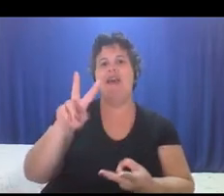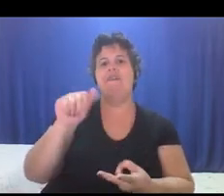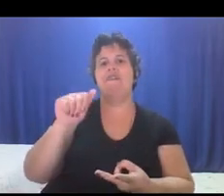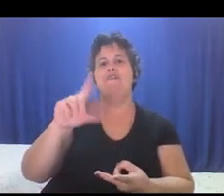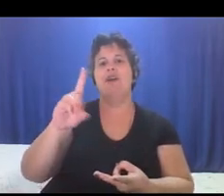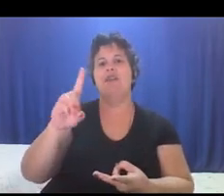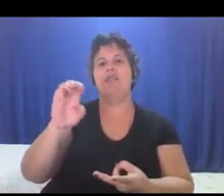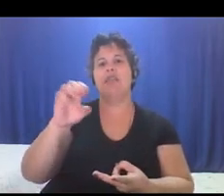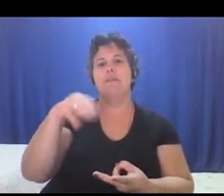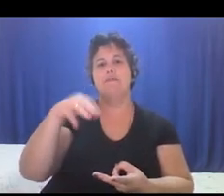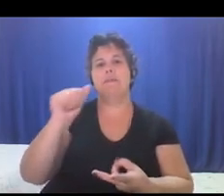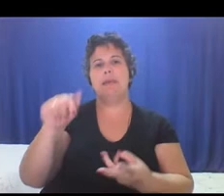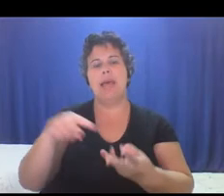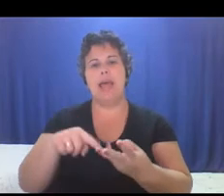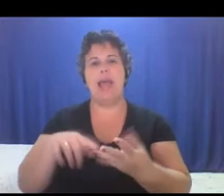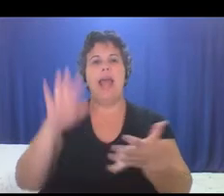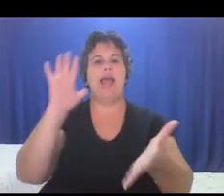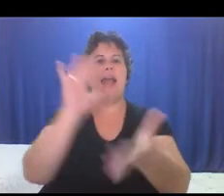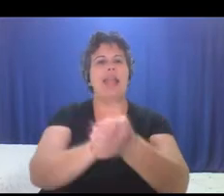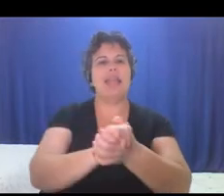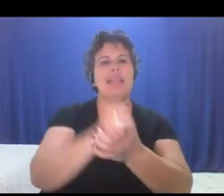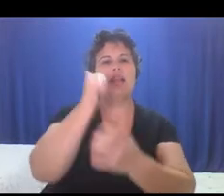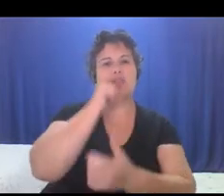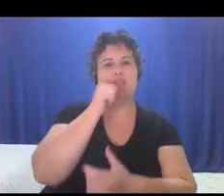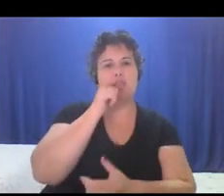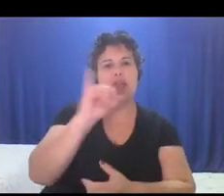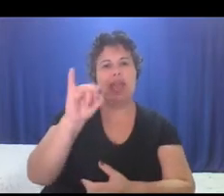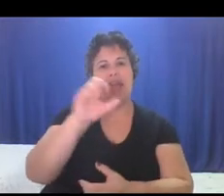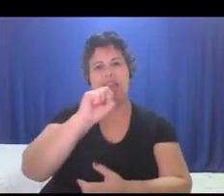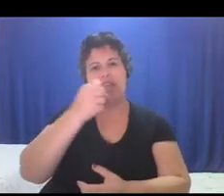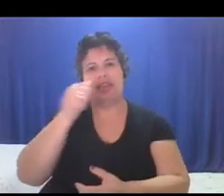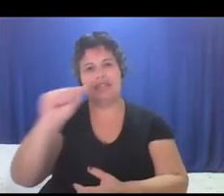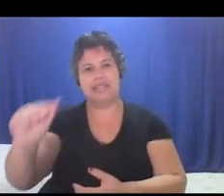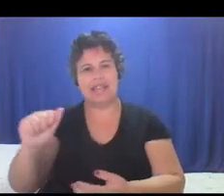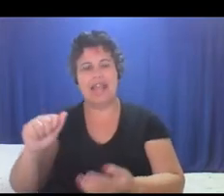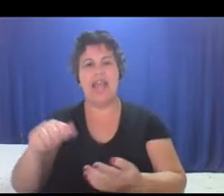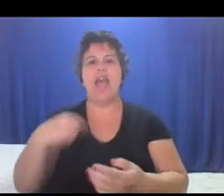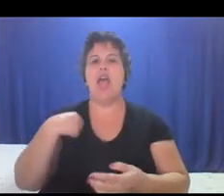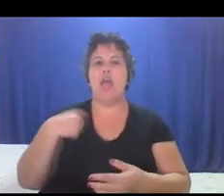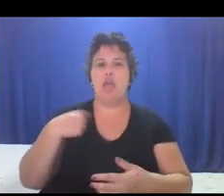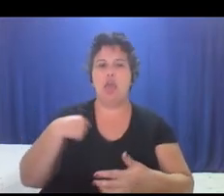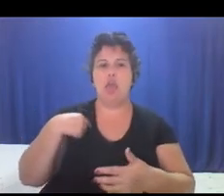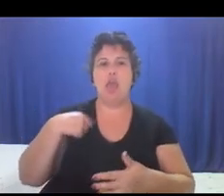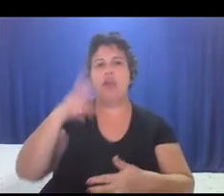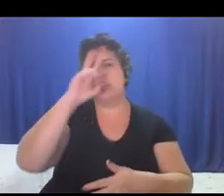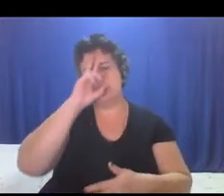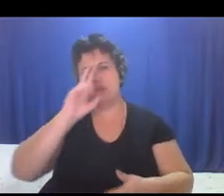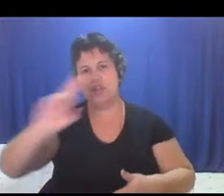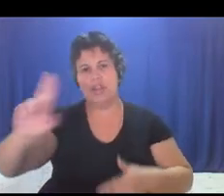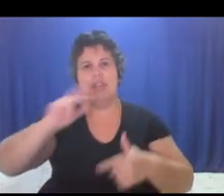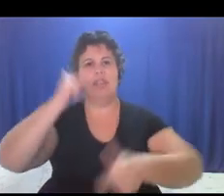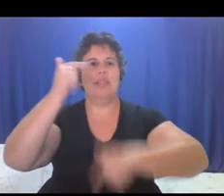Isa, sou líder de Talent Acquisition, né, Tech Recruiter aqui na C&T,